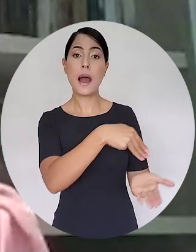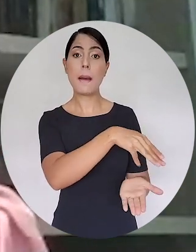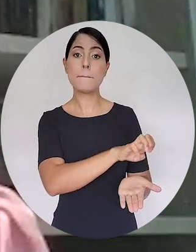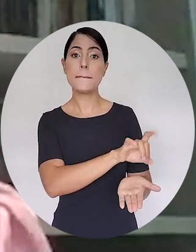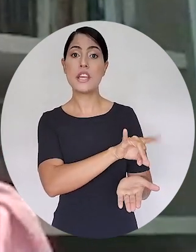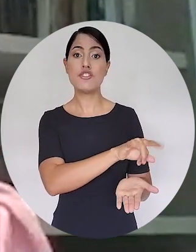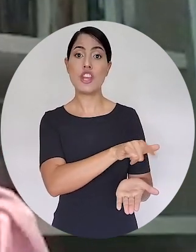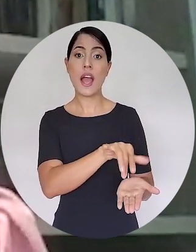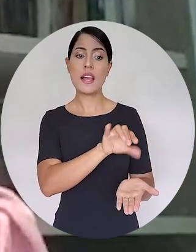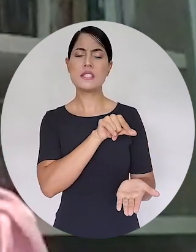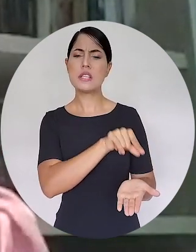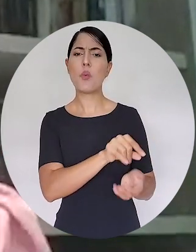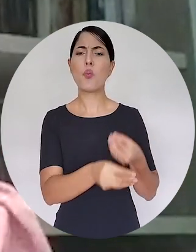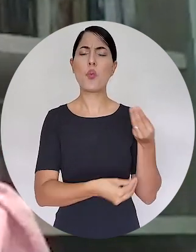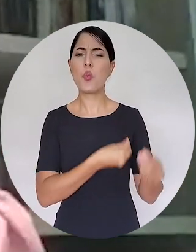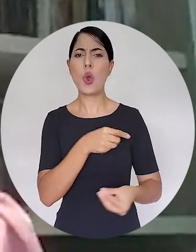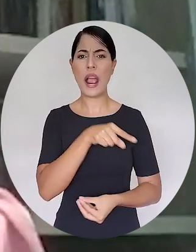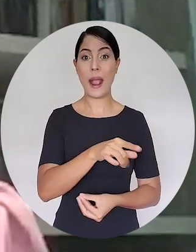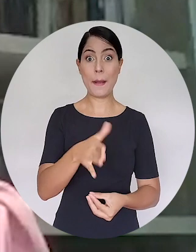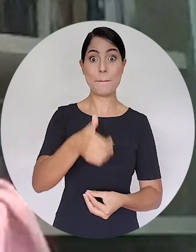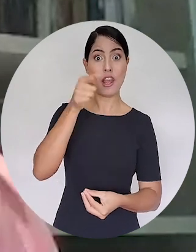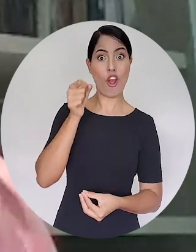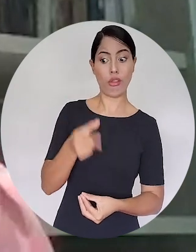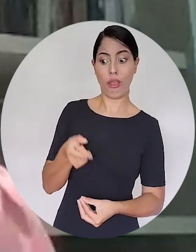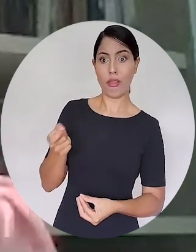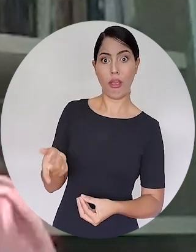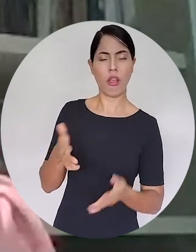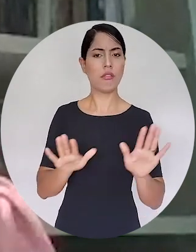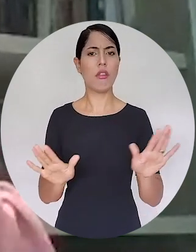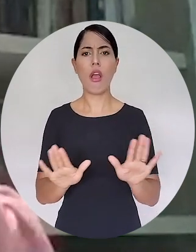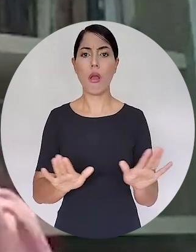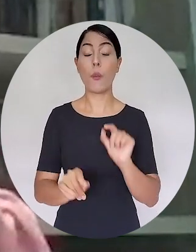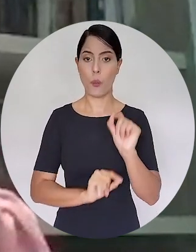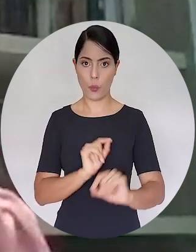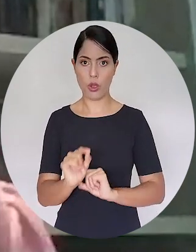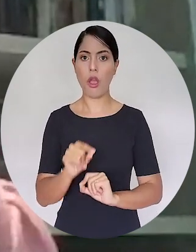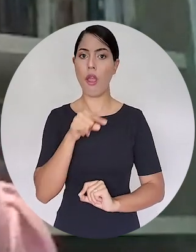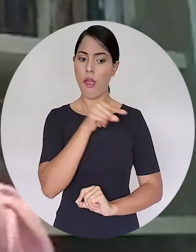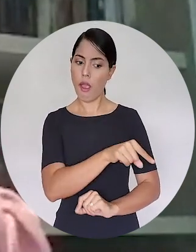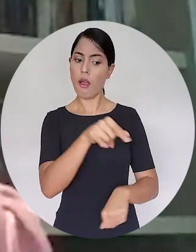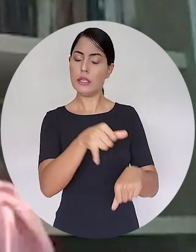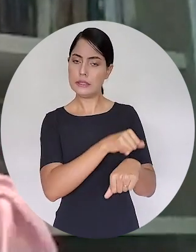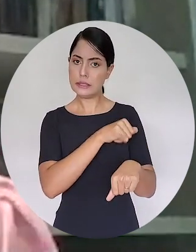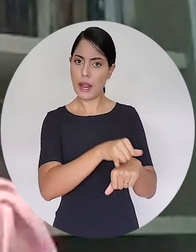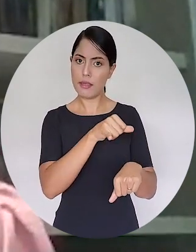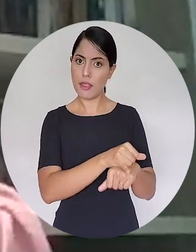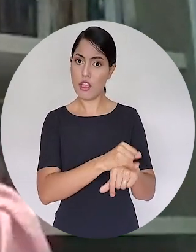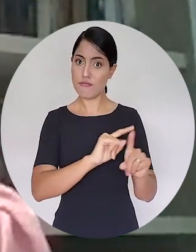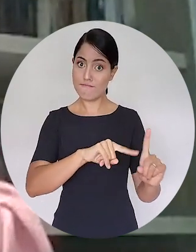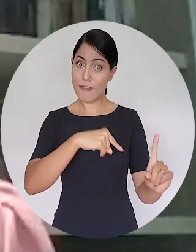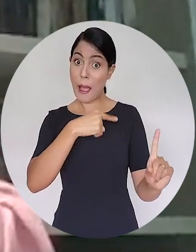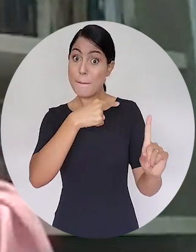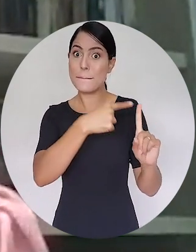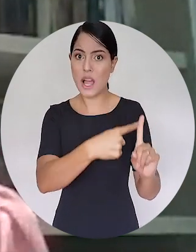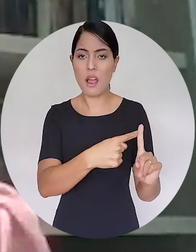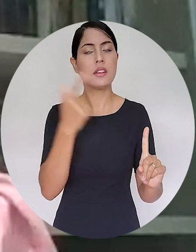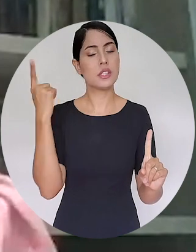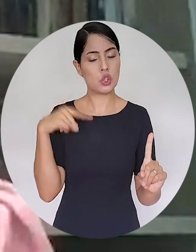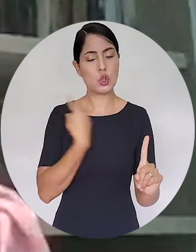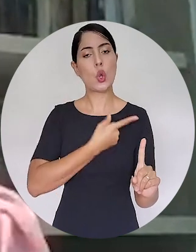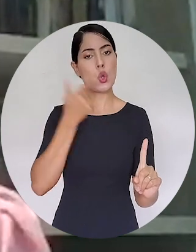mediação seja mais importante ou melhor ou vá resolver todas as disputas. Eu acho que é mais uma forma da